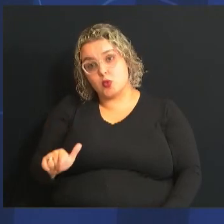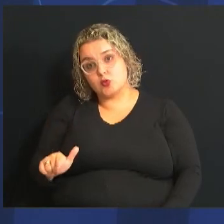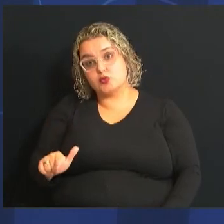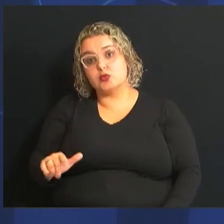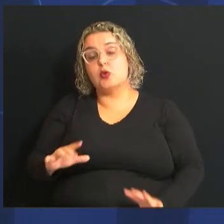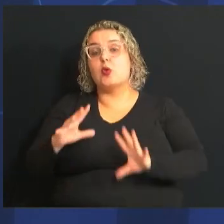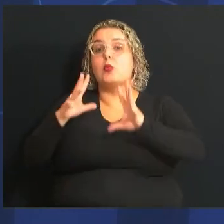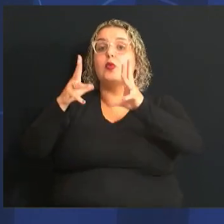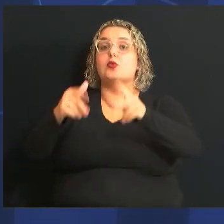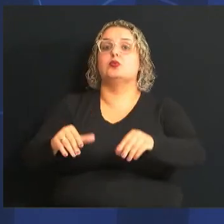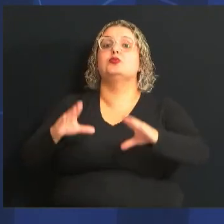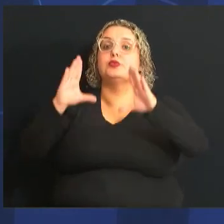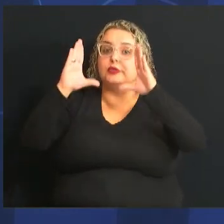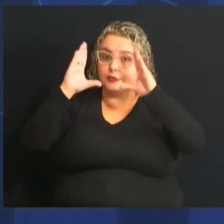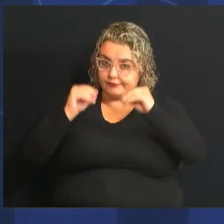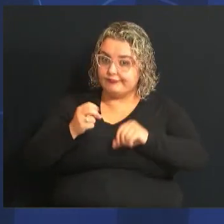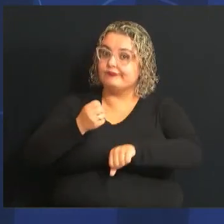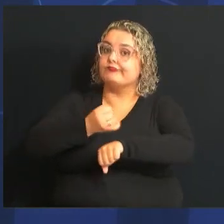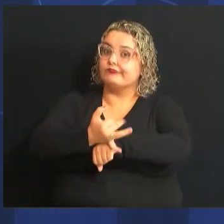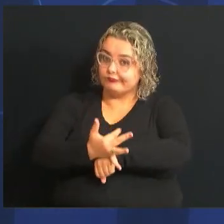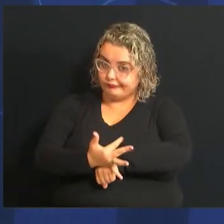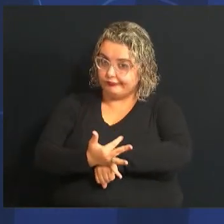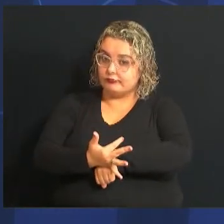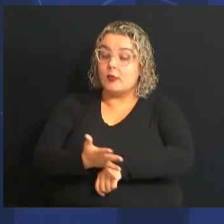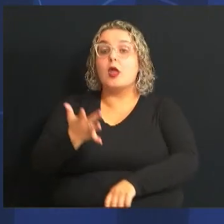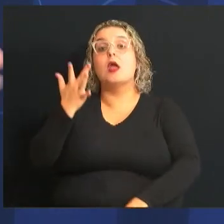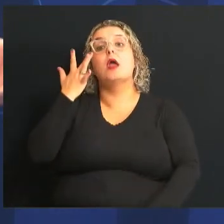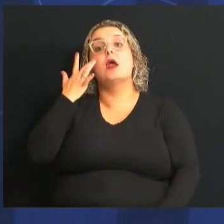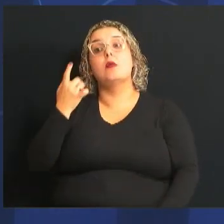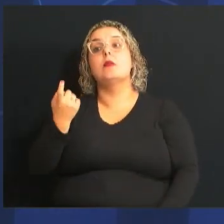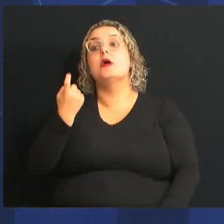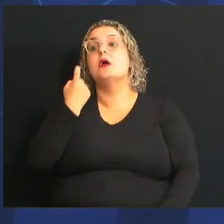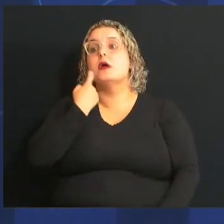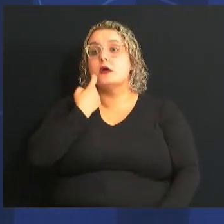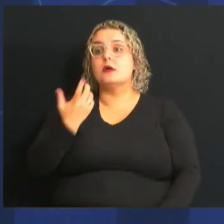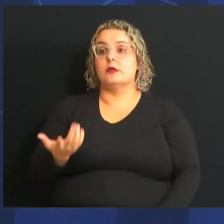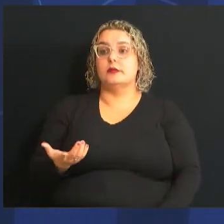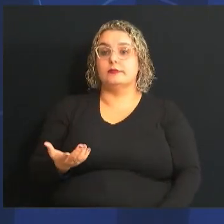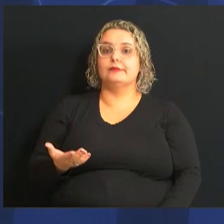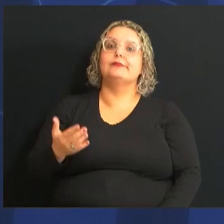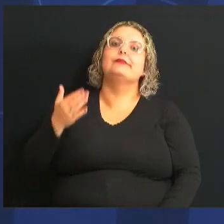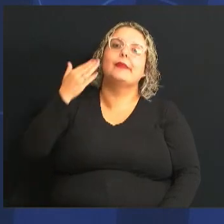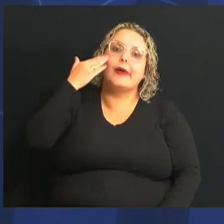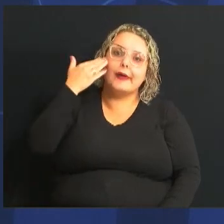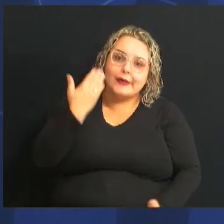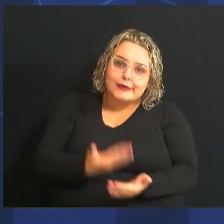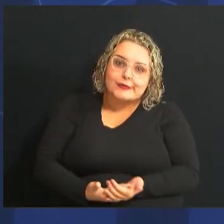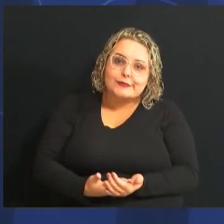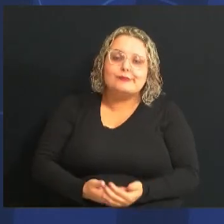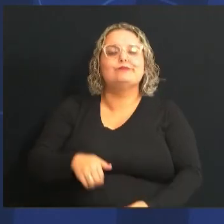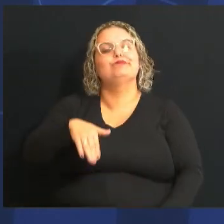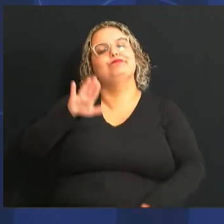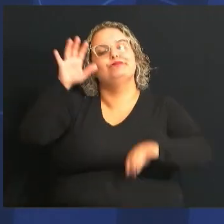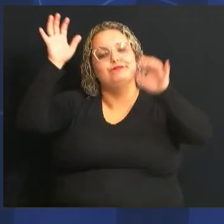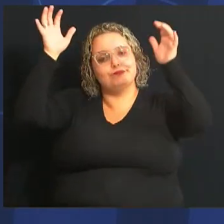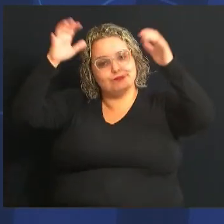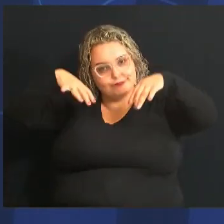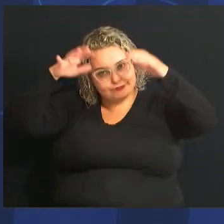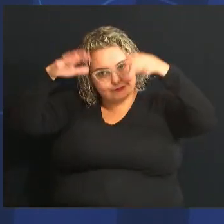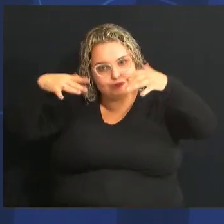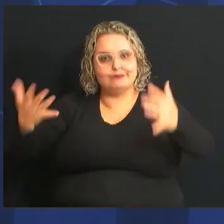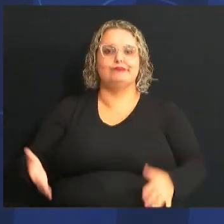a noite e madrugada. E amanhã, sexta-feira, adivinhem, mais chuva, é a frente fria